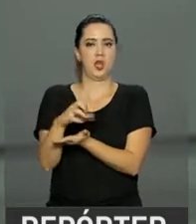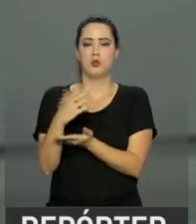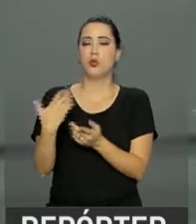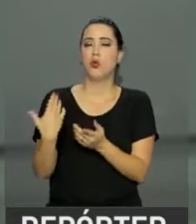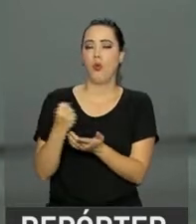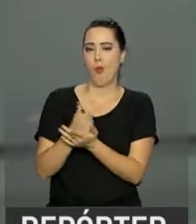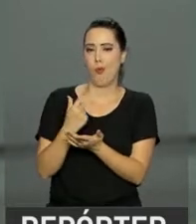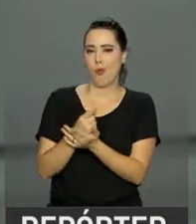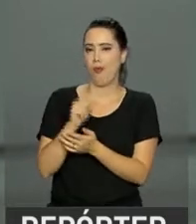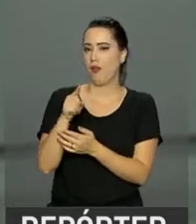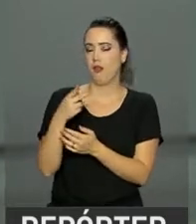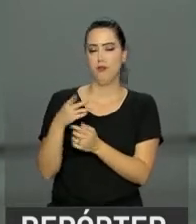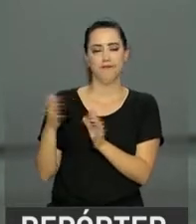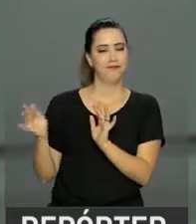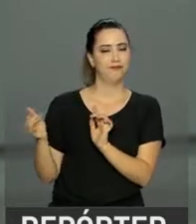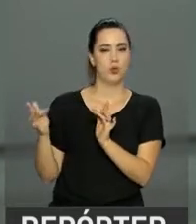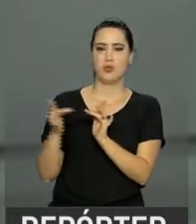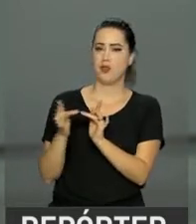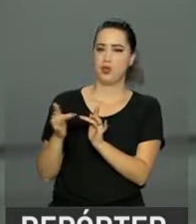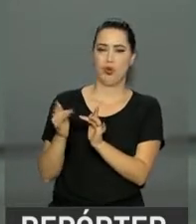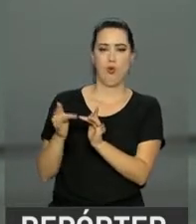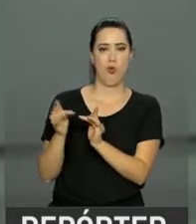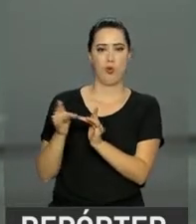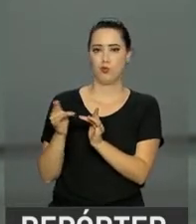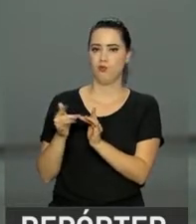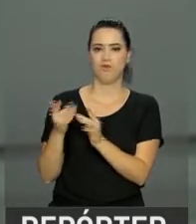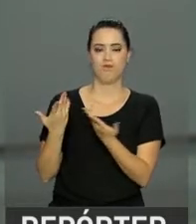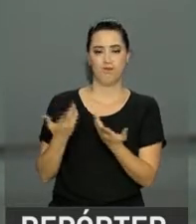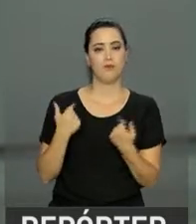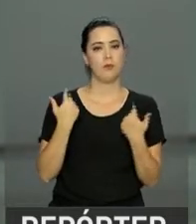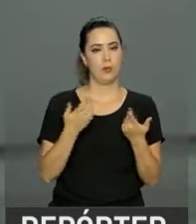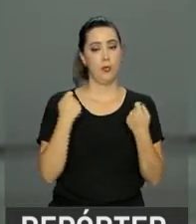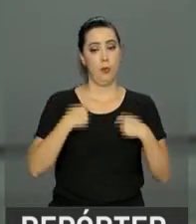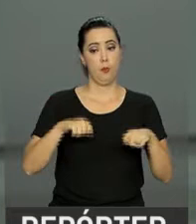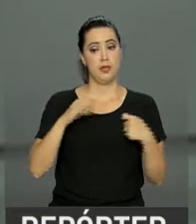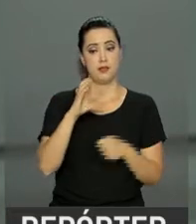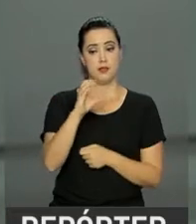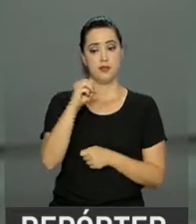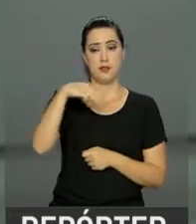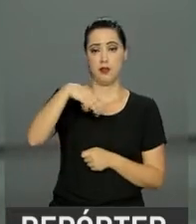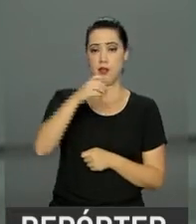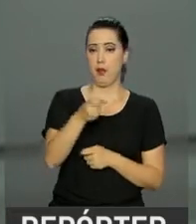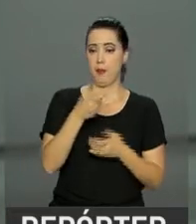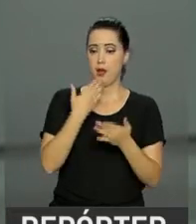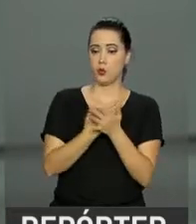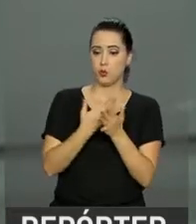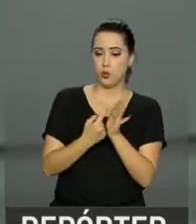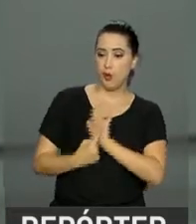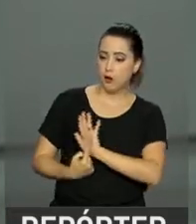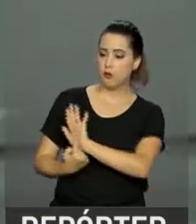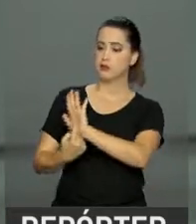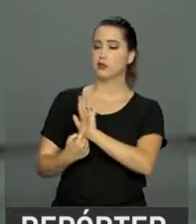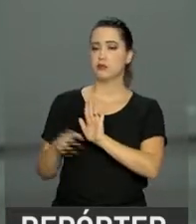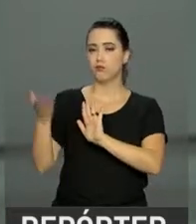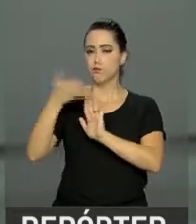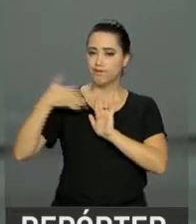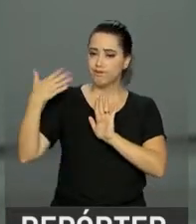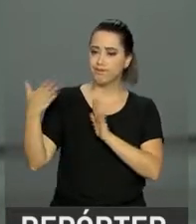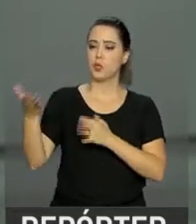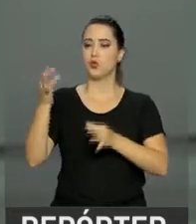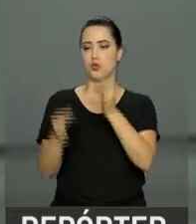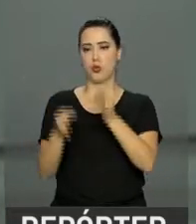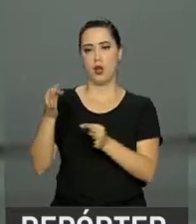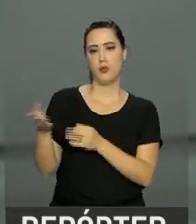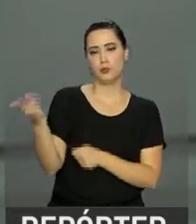e não sanitária e por isso ele propôs a camex o início dos estudos para a apresentação desse painel na organização